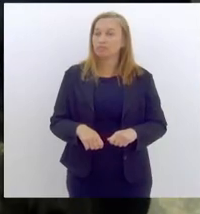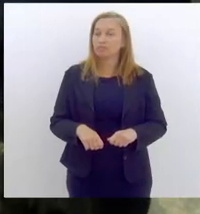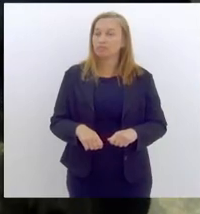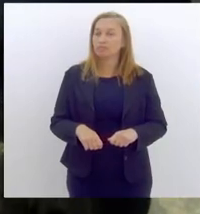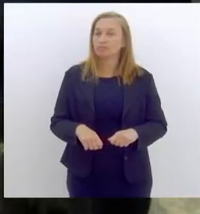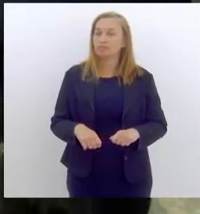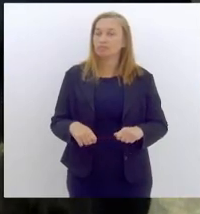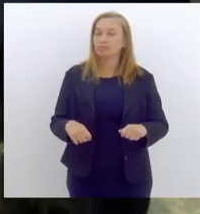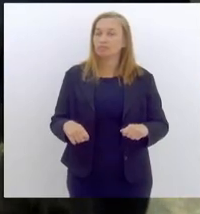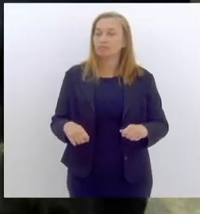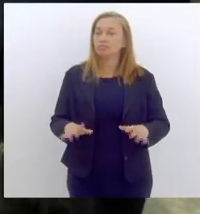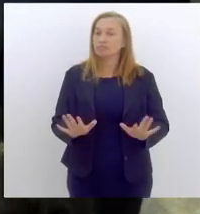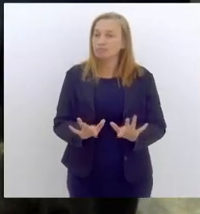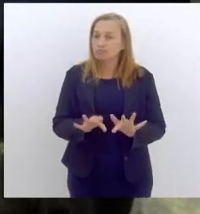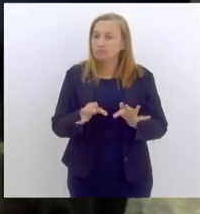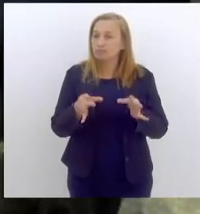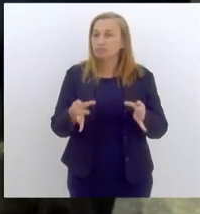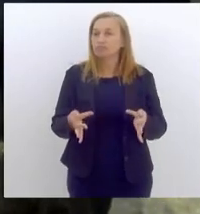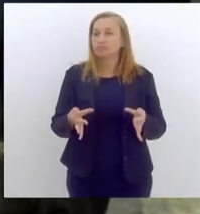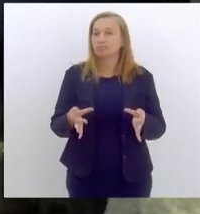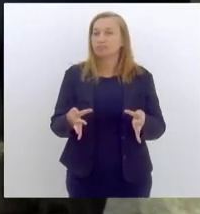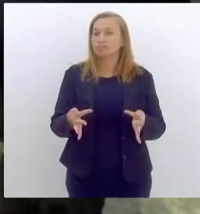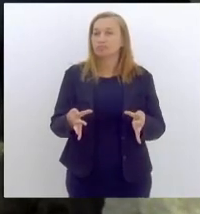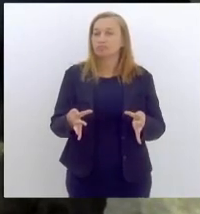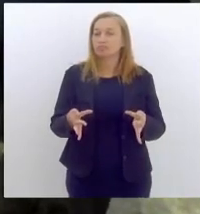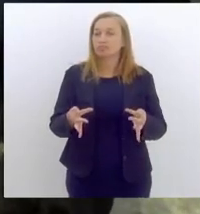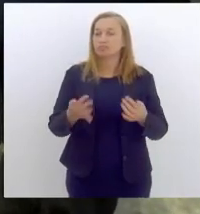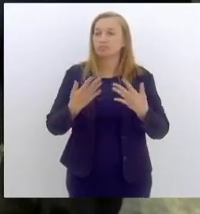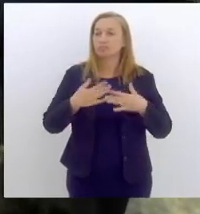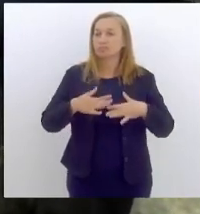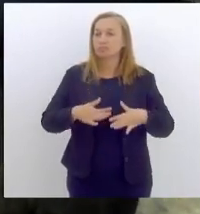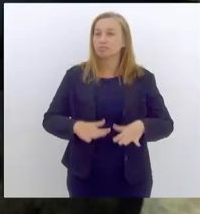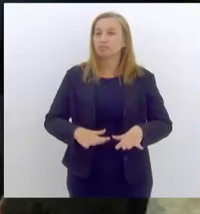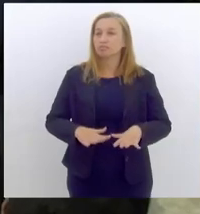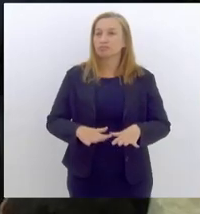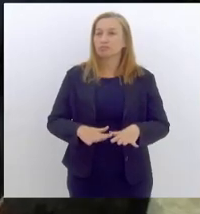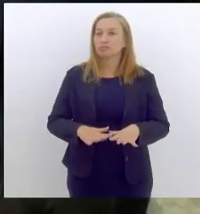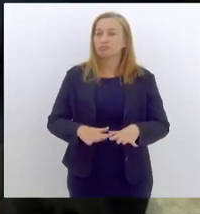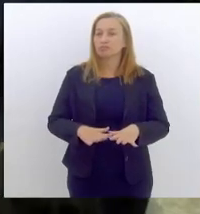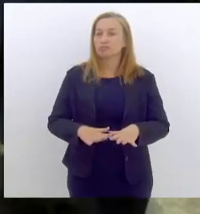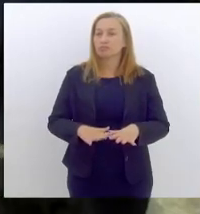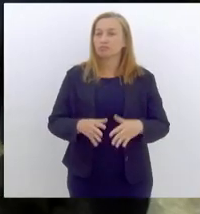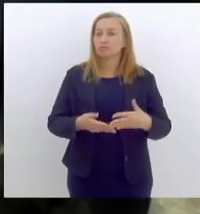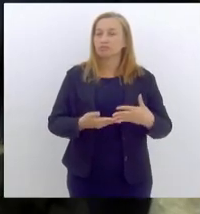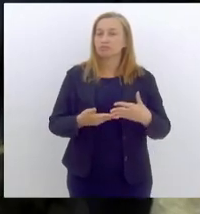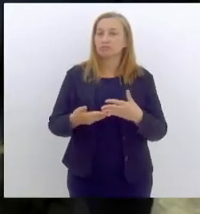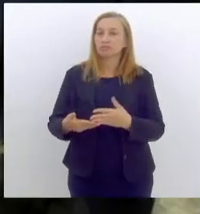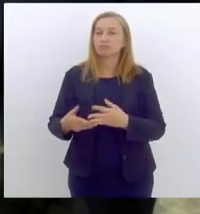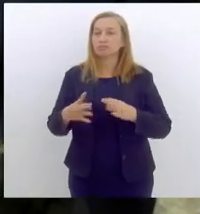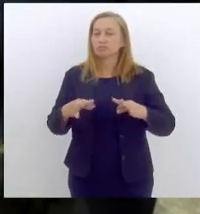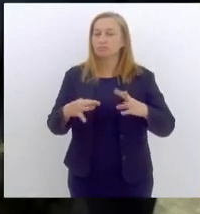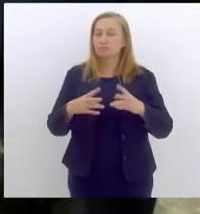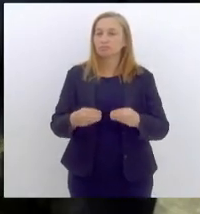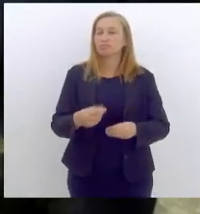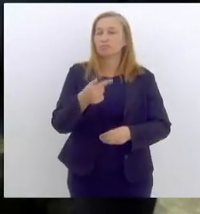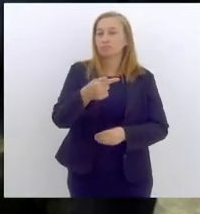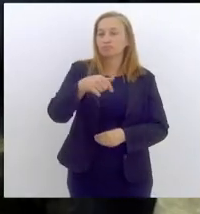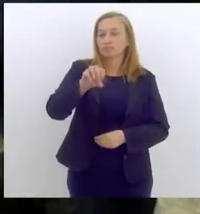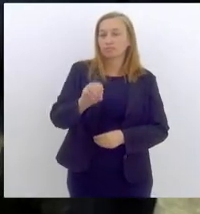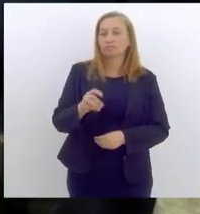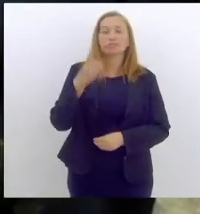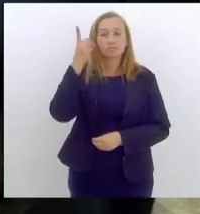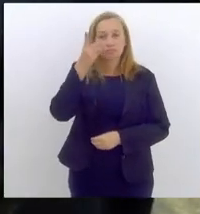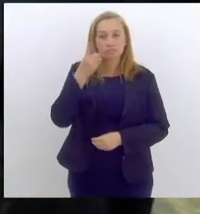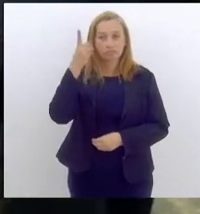terá humildade e tranquilidade para conduzir a todos os 70 deputados e